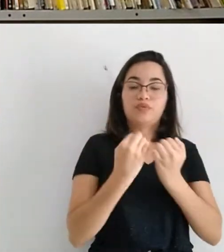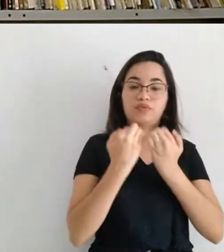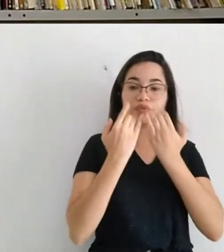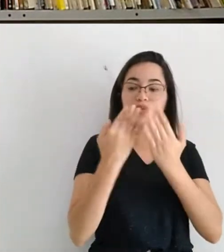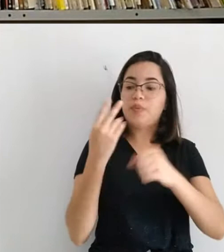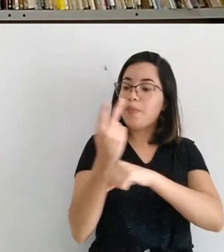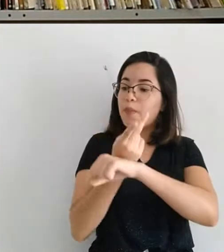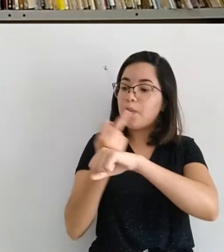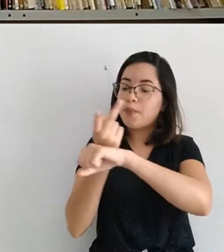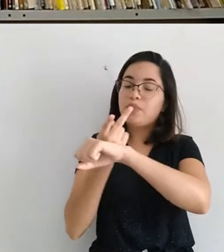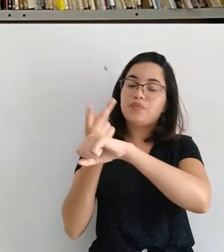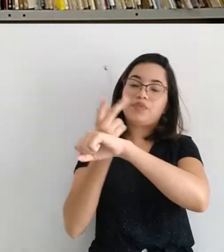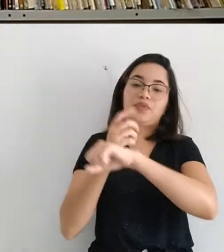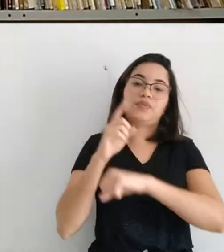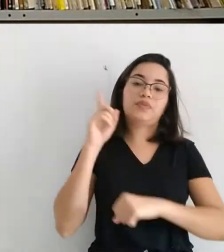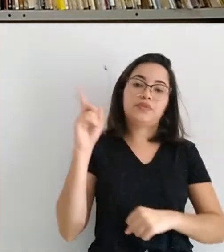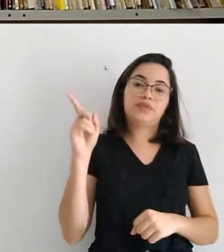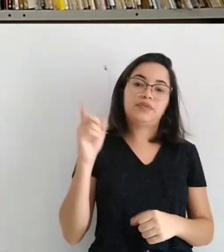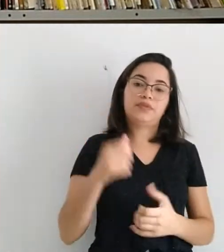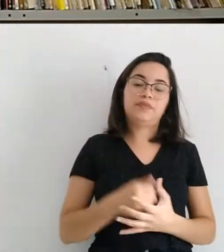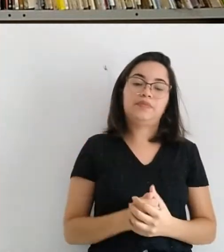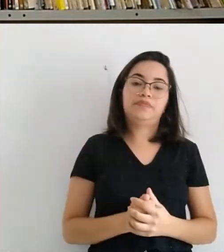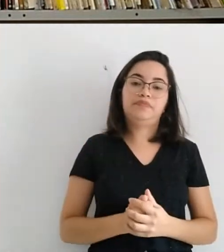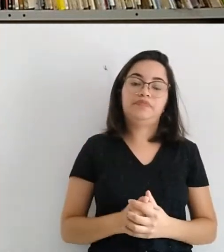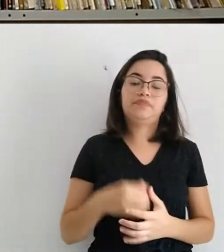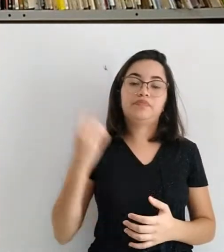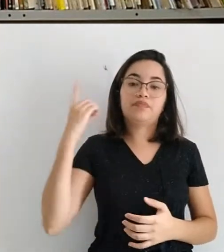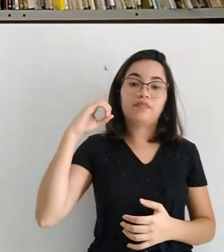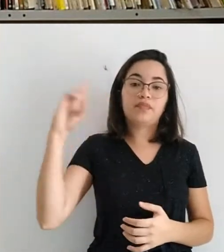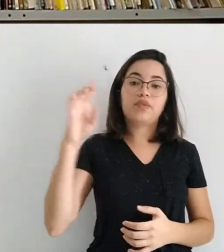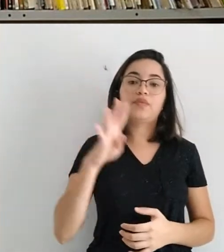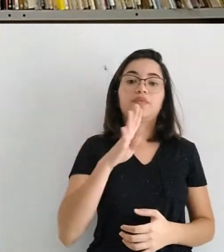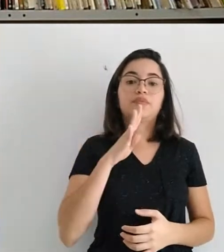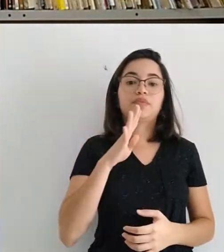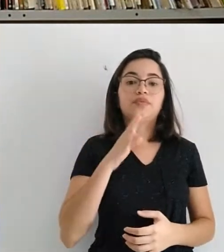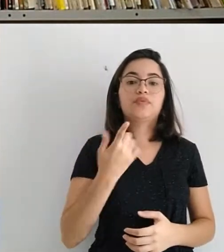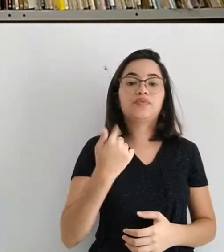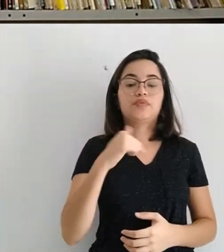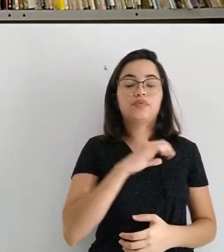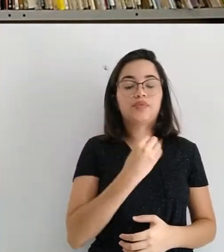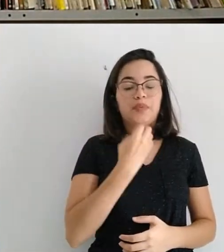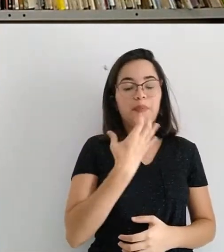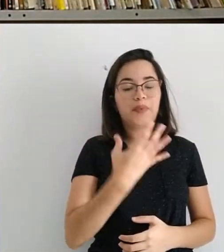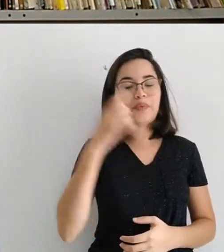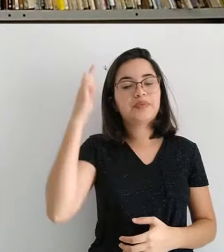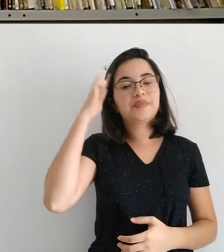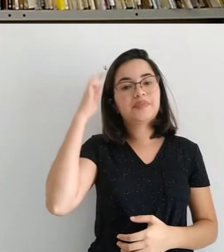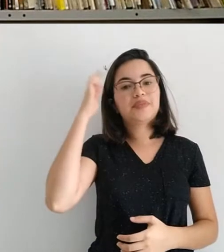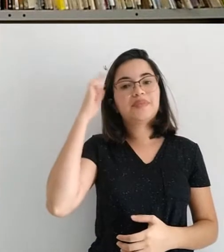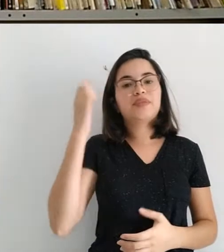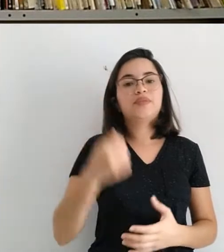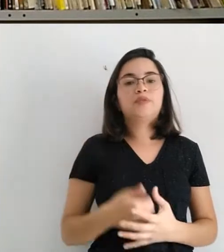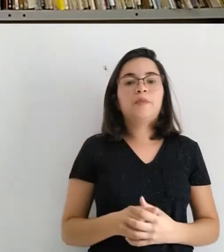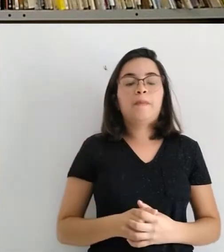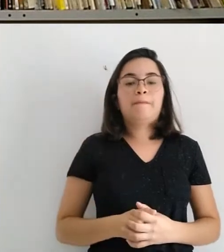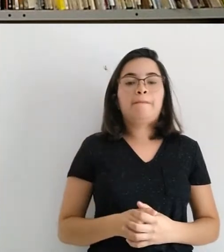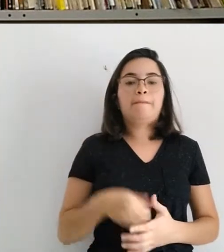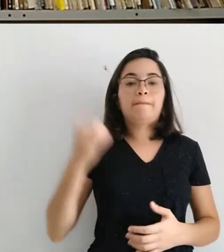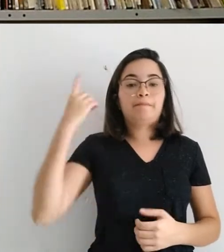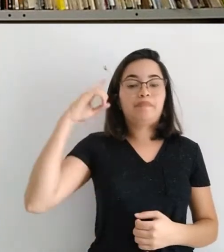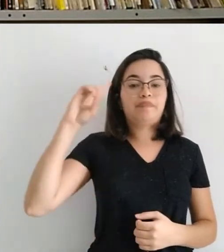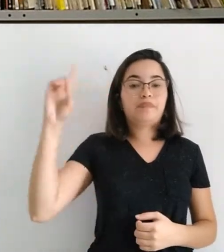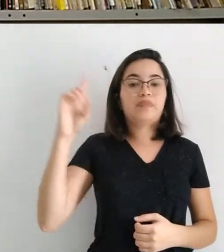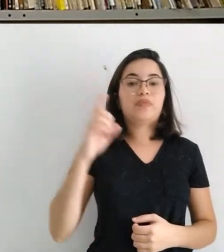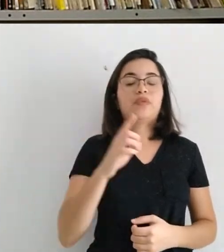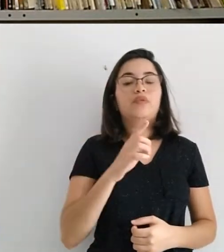confessamos e buscamos a Ele. Deus conhece os nossos bons pensamentos. Deus